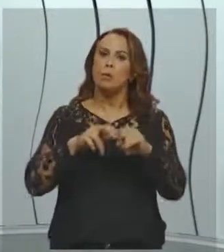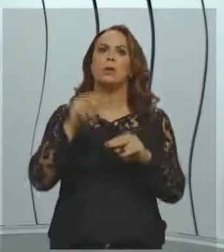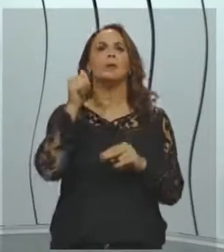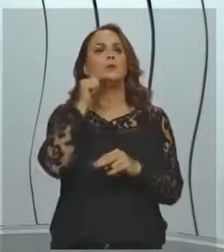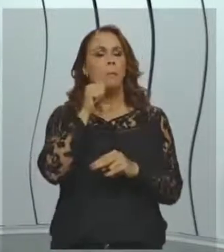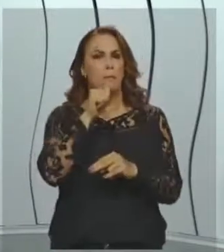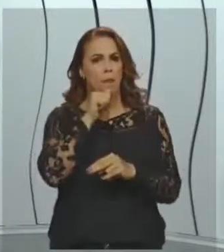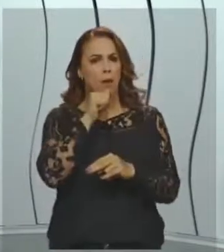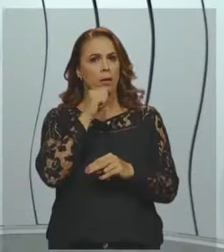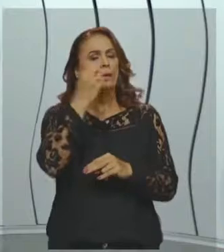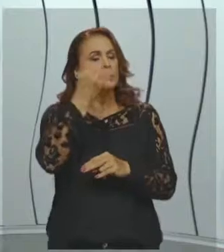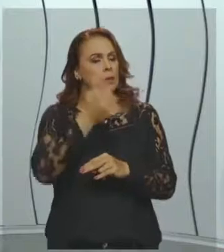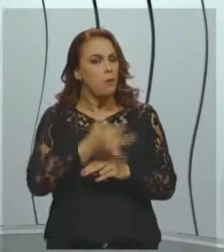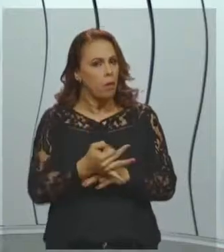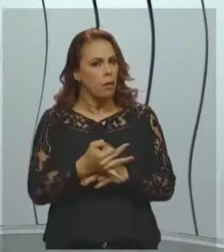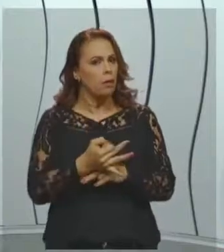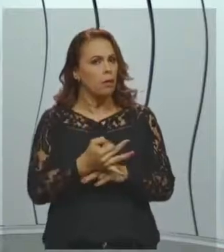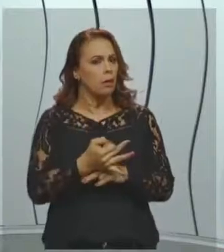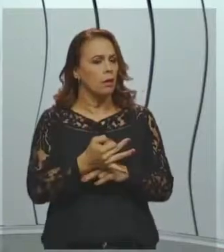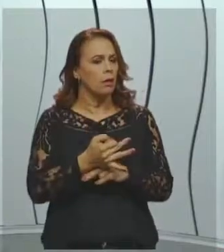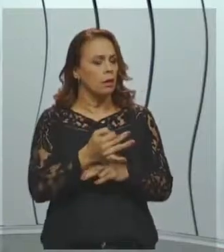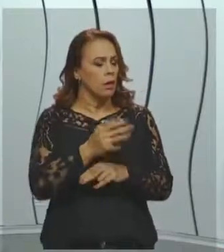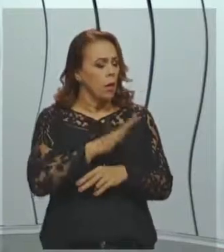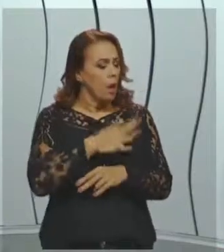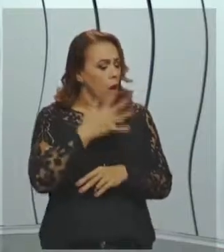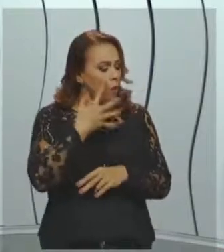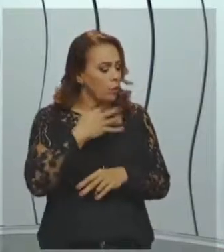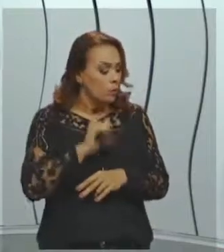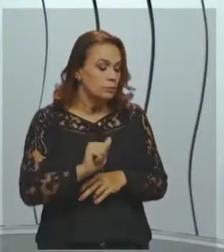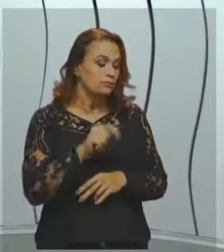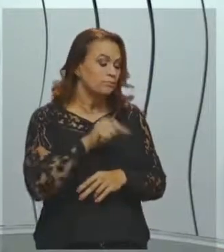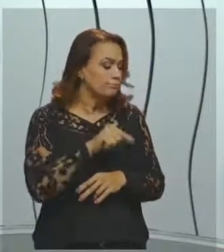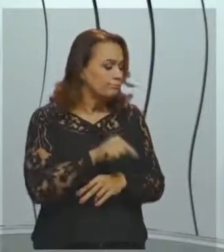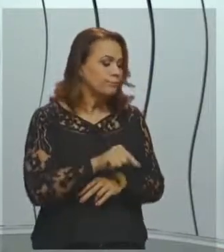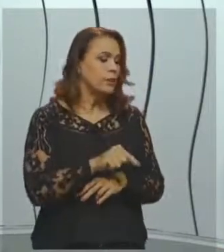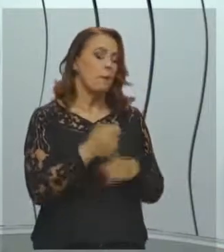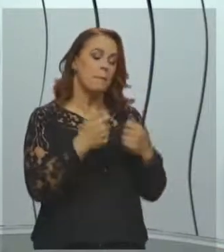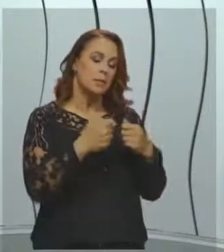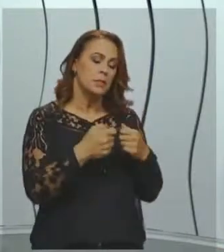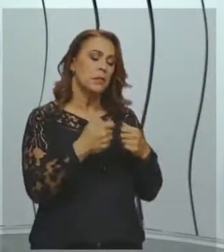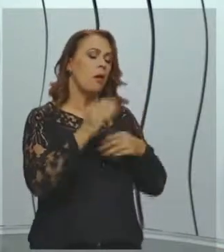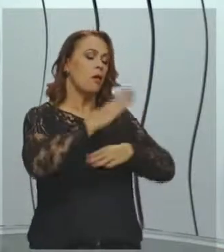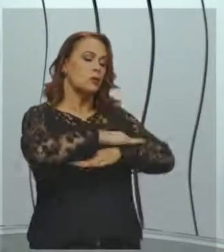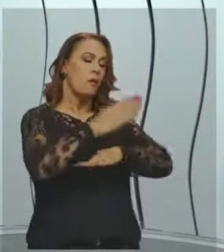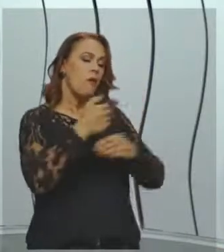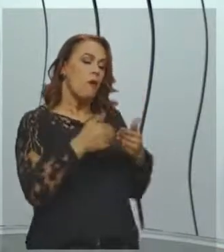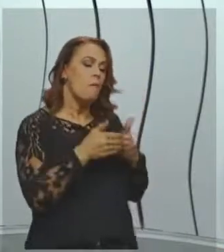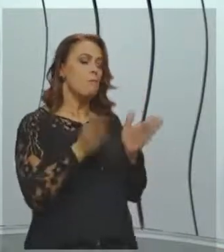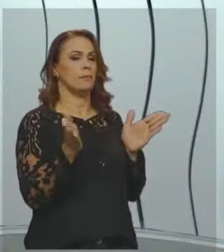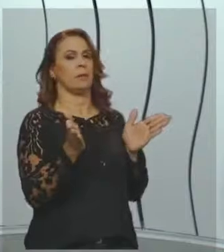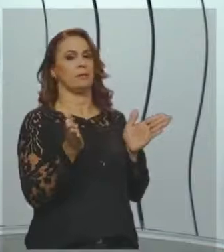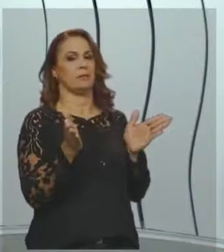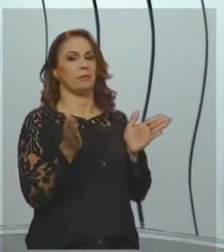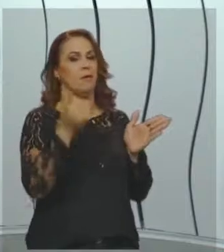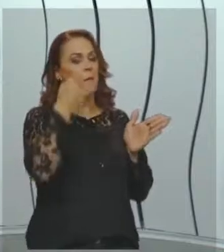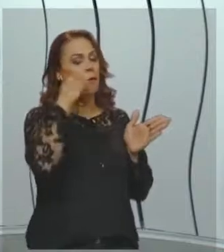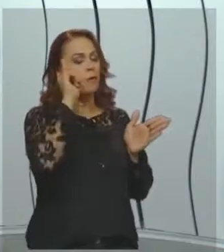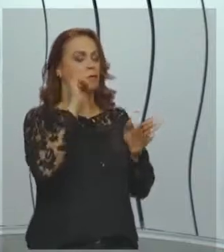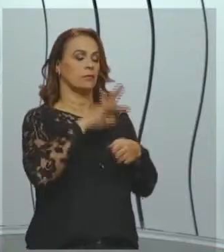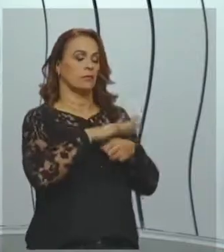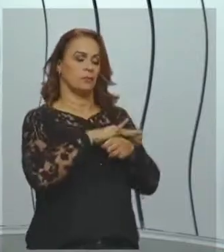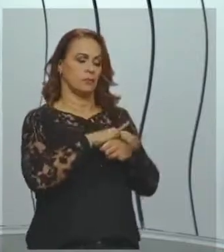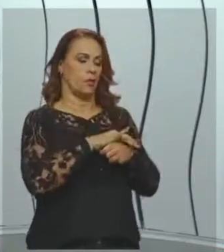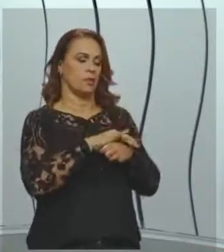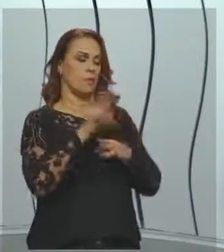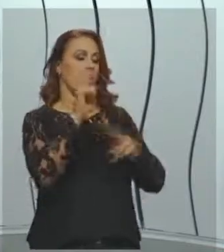criança que mesmo que estivesse ali muito lotado, que teria que manter as janelas abertas para a